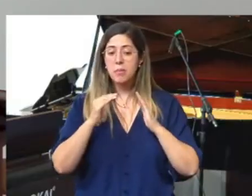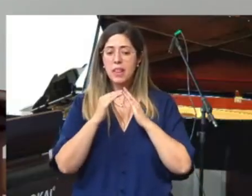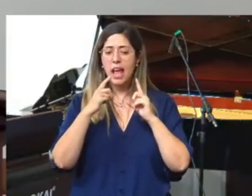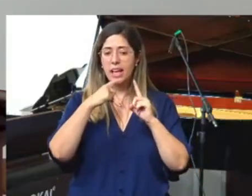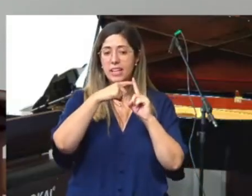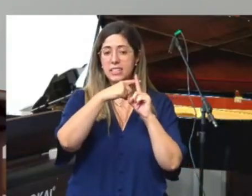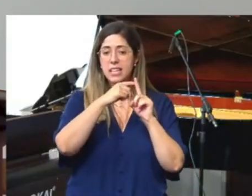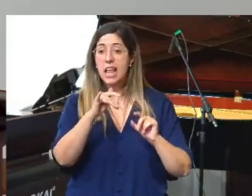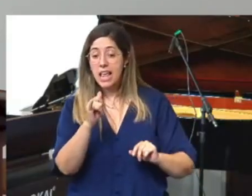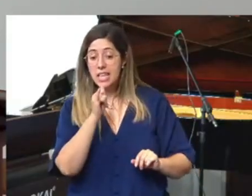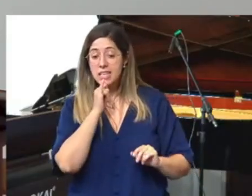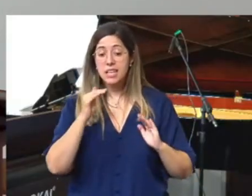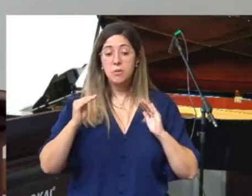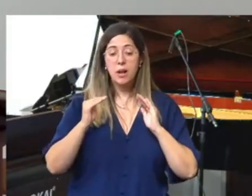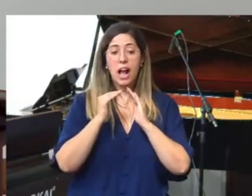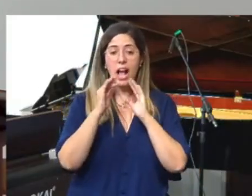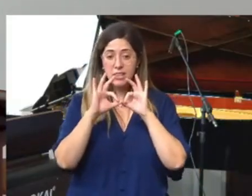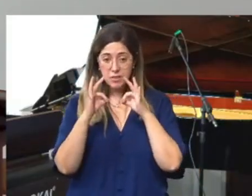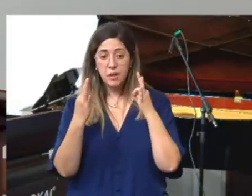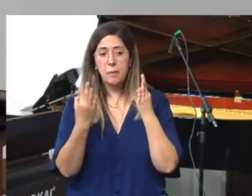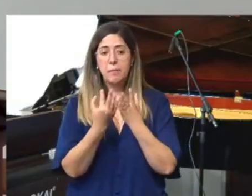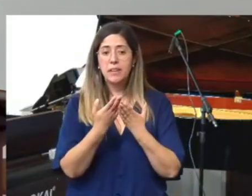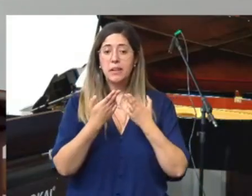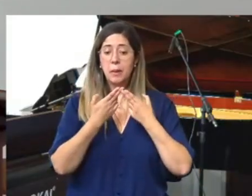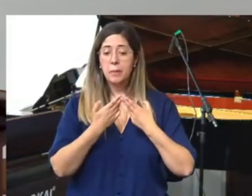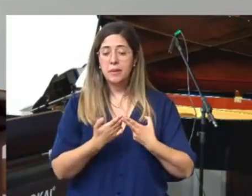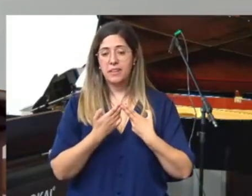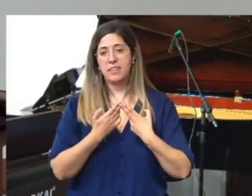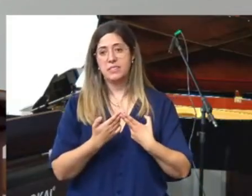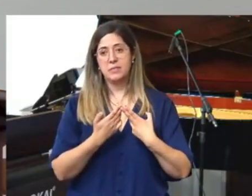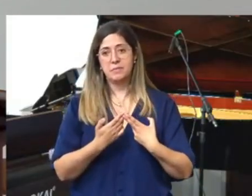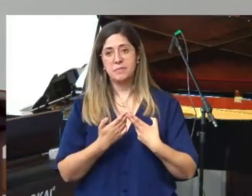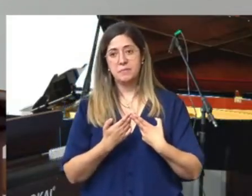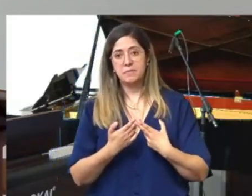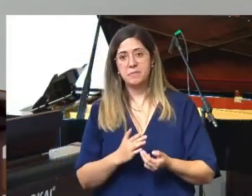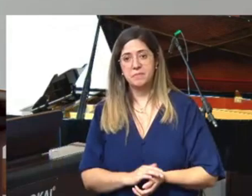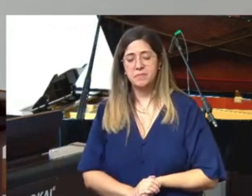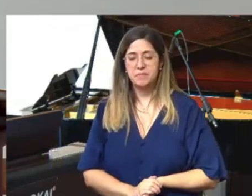igreja, exemplos em casa, de piedade,